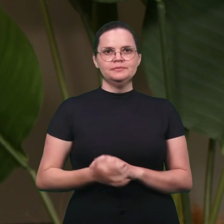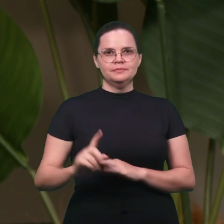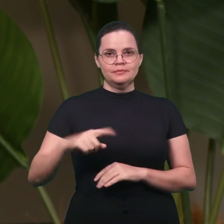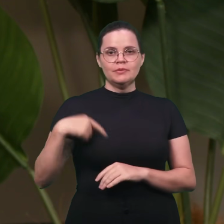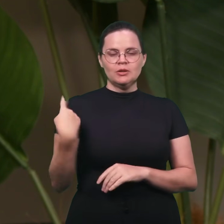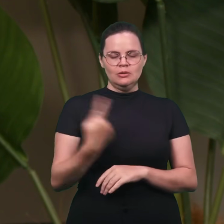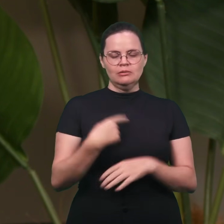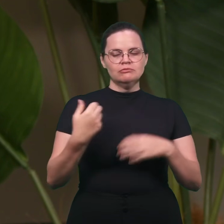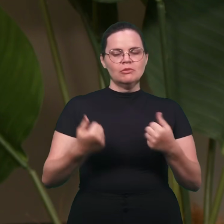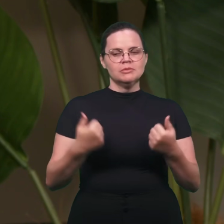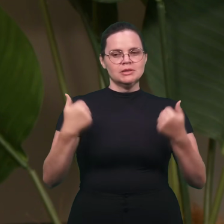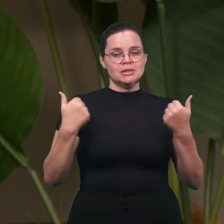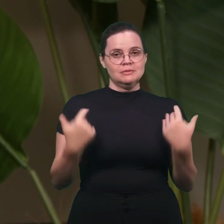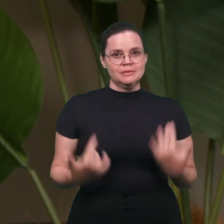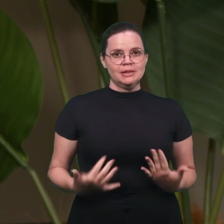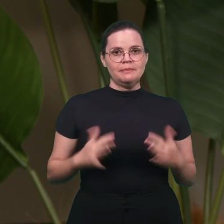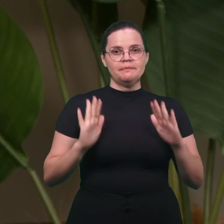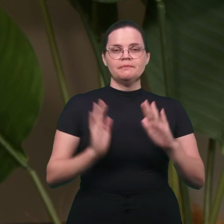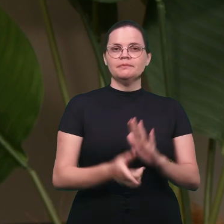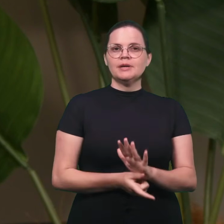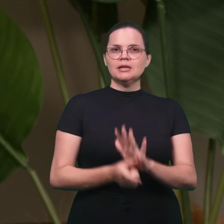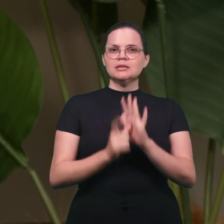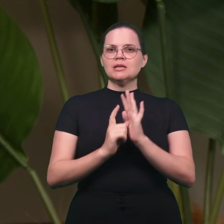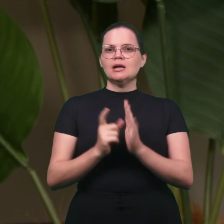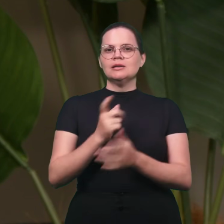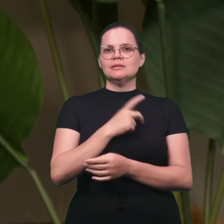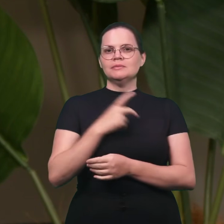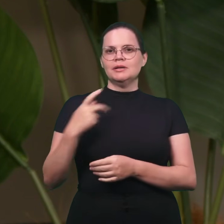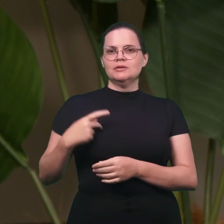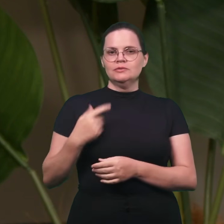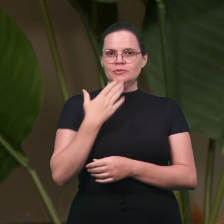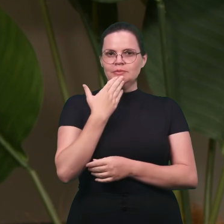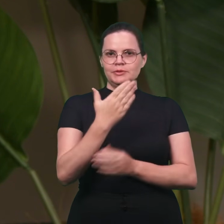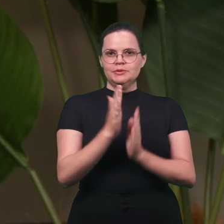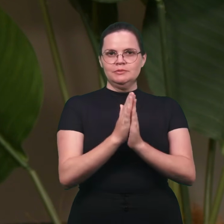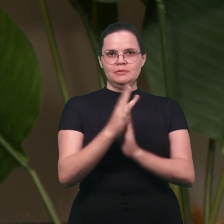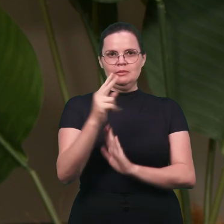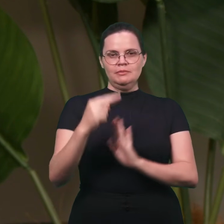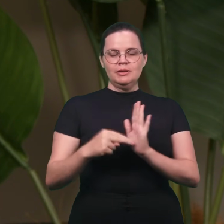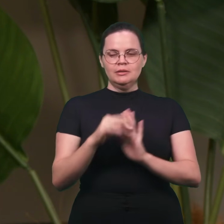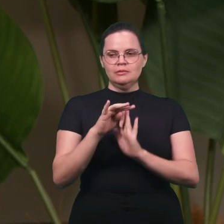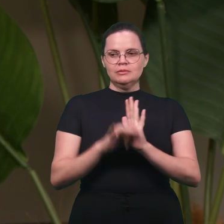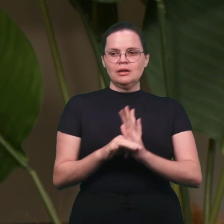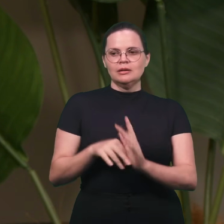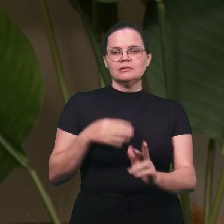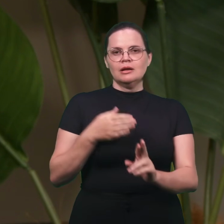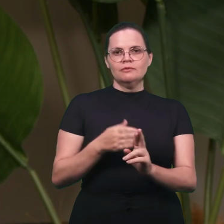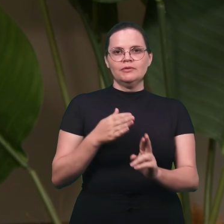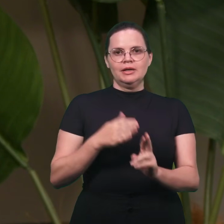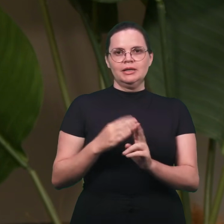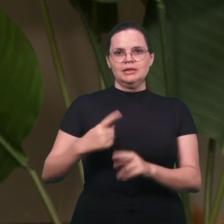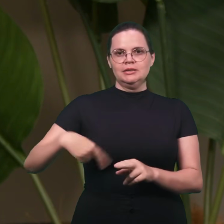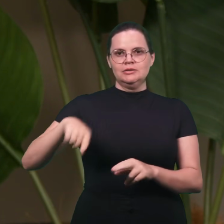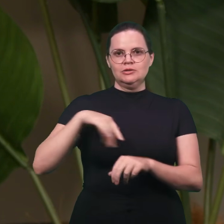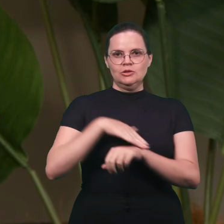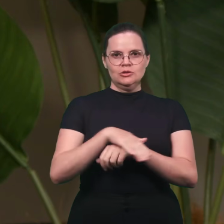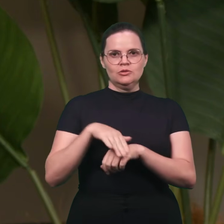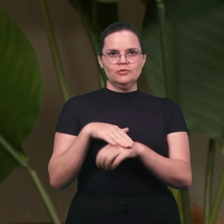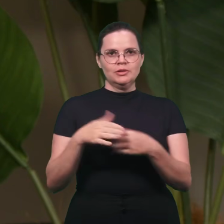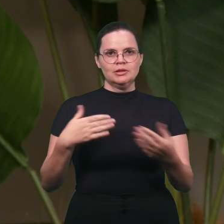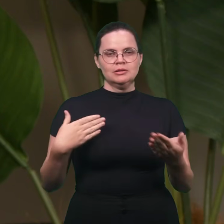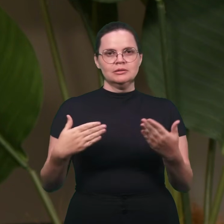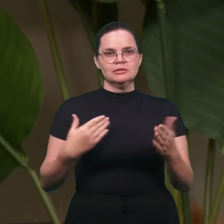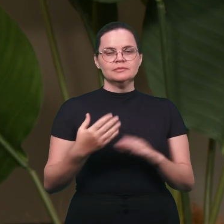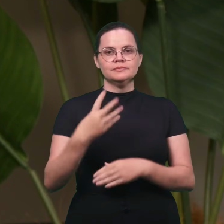isso. Mas antes, pastor Arley, nós vamos ler um texto, que é o texto base da nossa conversa hoje, está lá